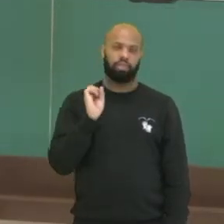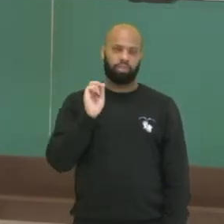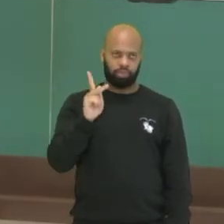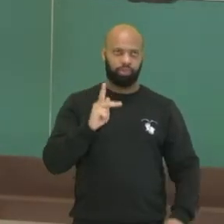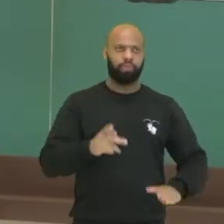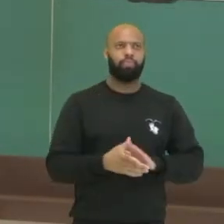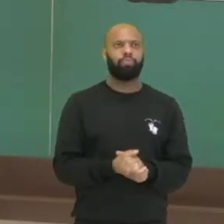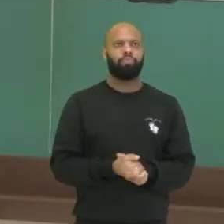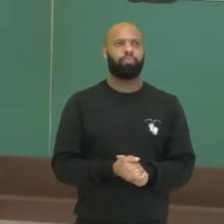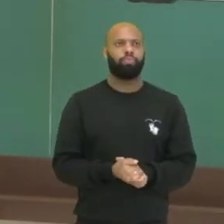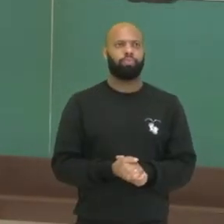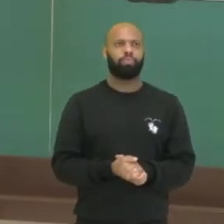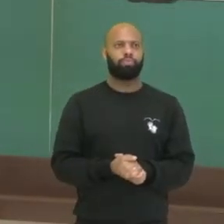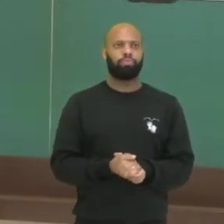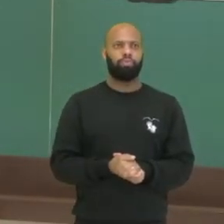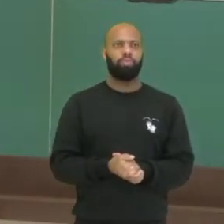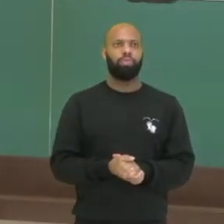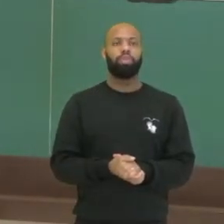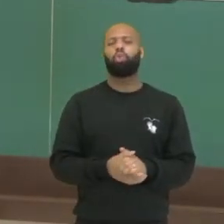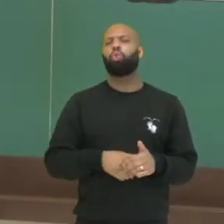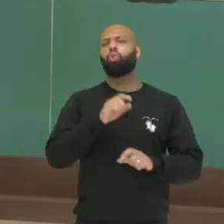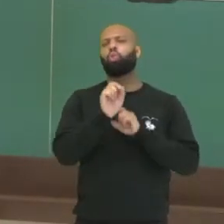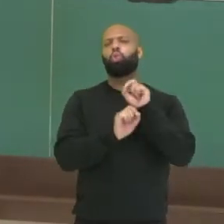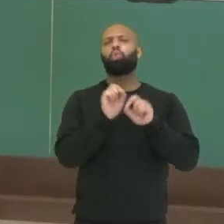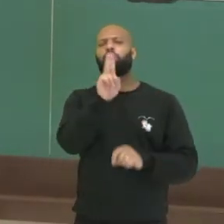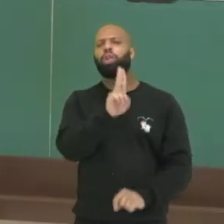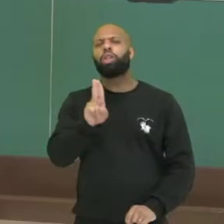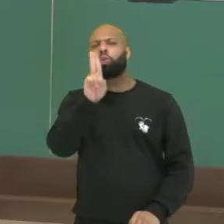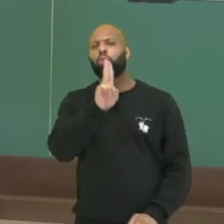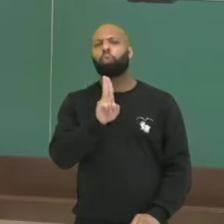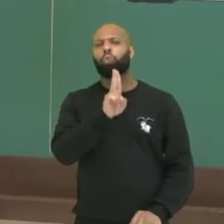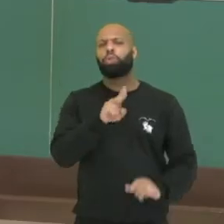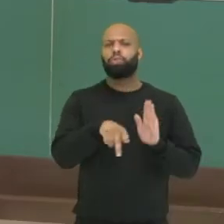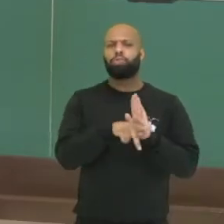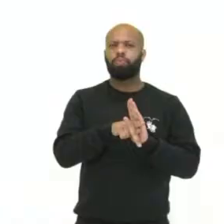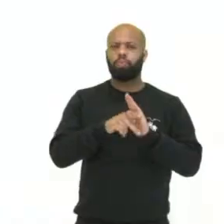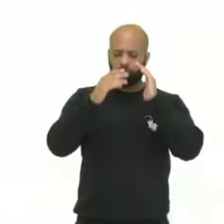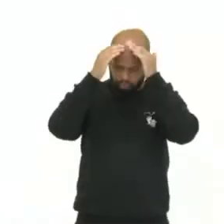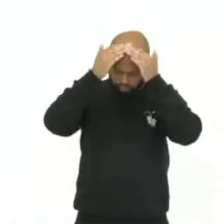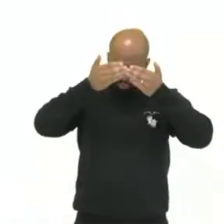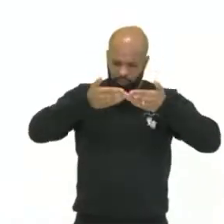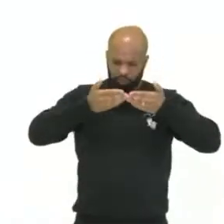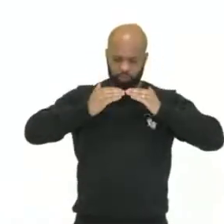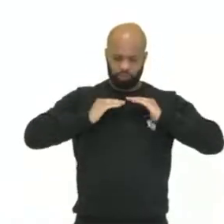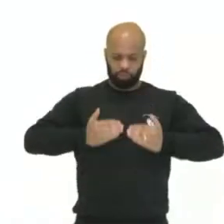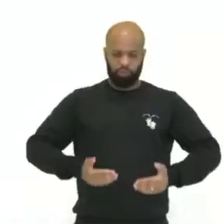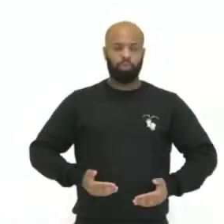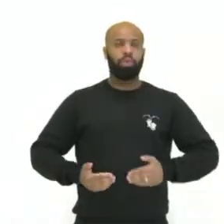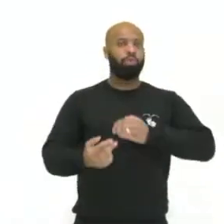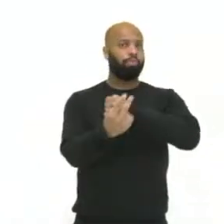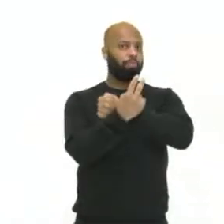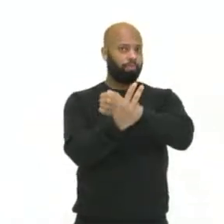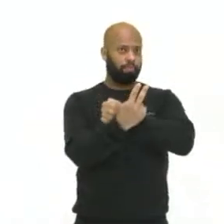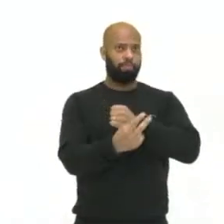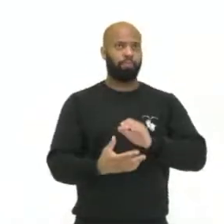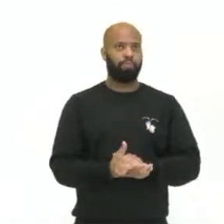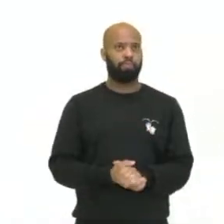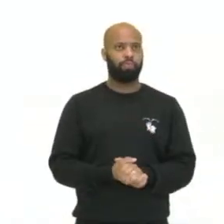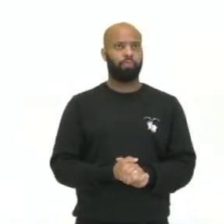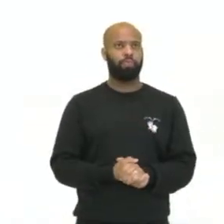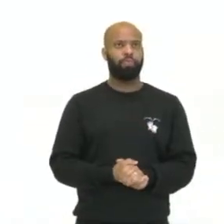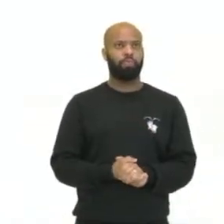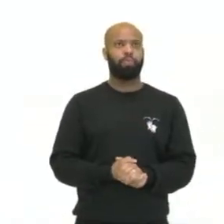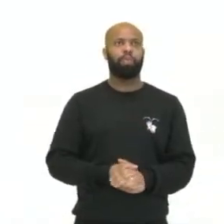1896. E os equipamentos de proteção da esgrima?